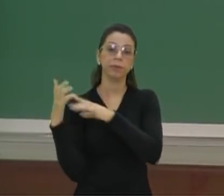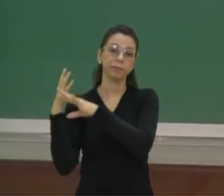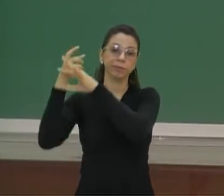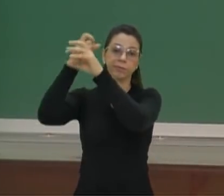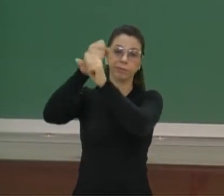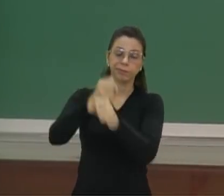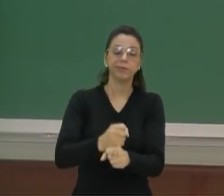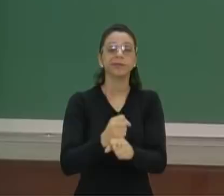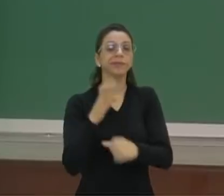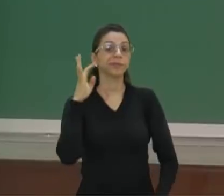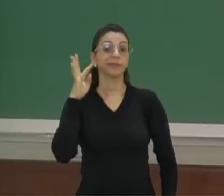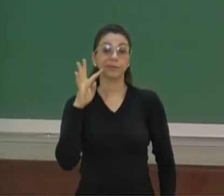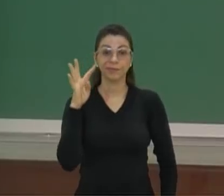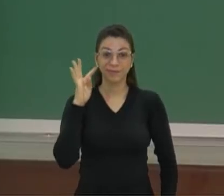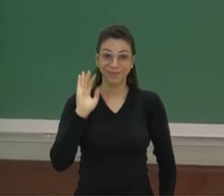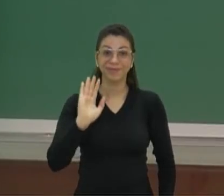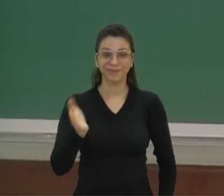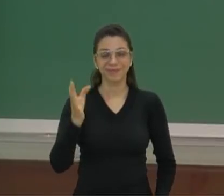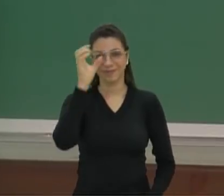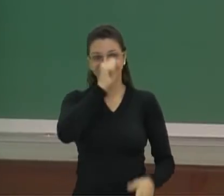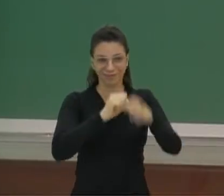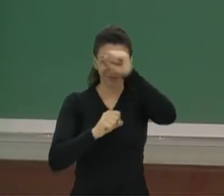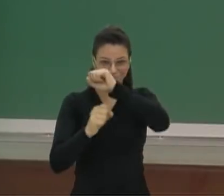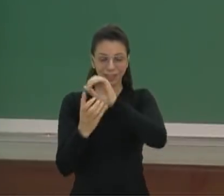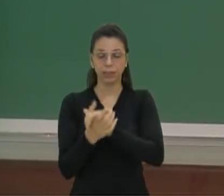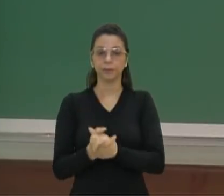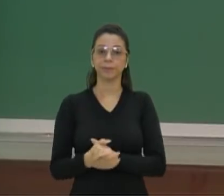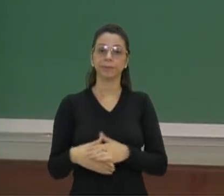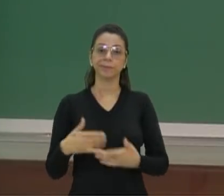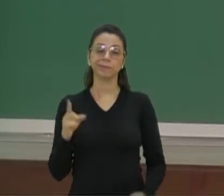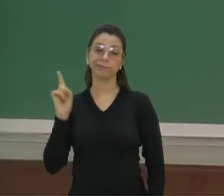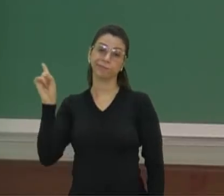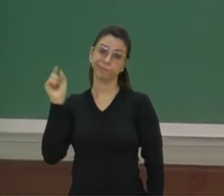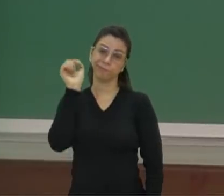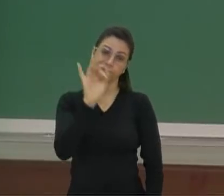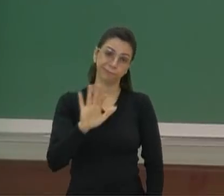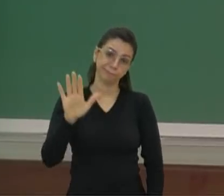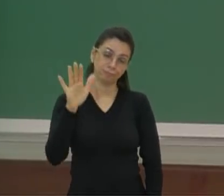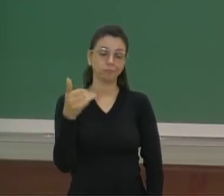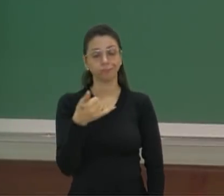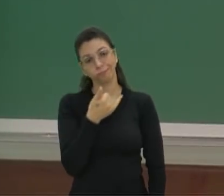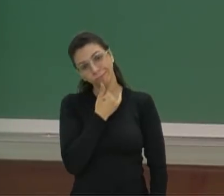relembrar coisas legais que você já aprendeu. Quando aparece essa imagem,